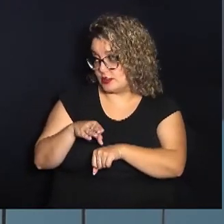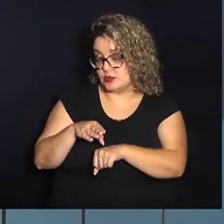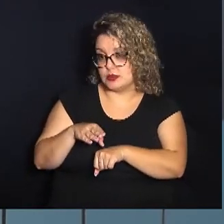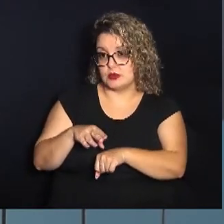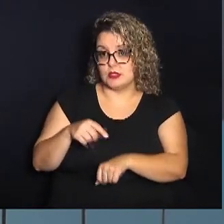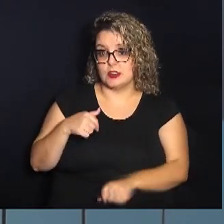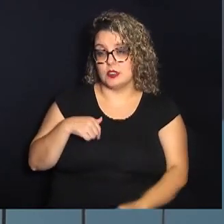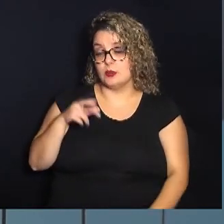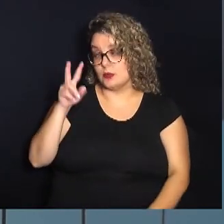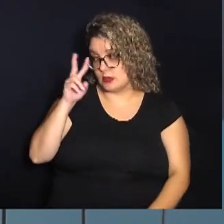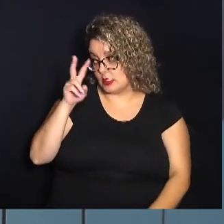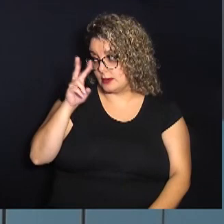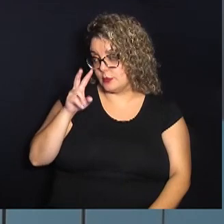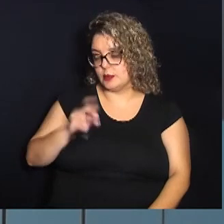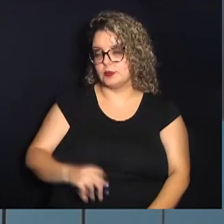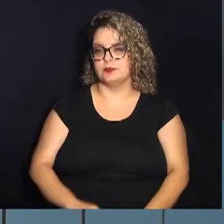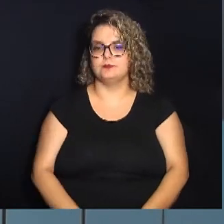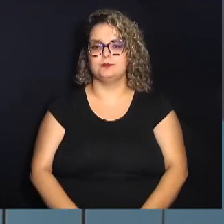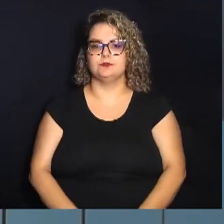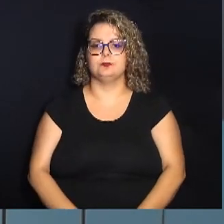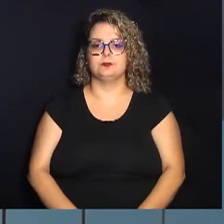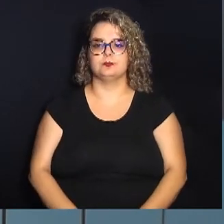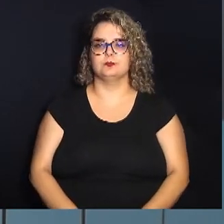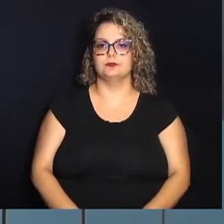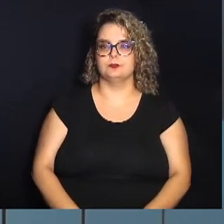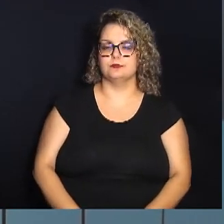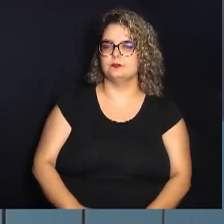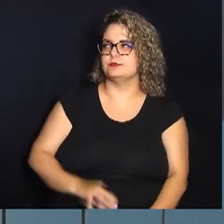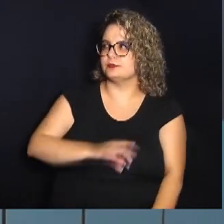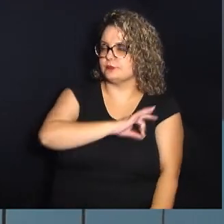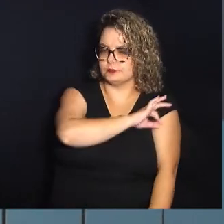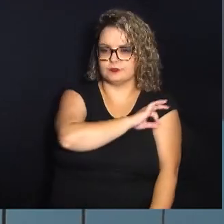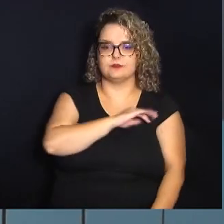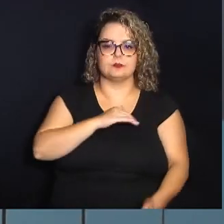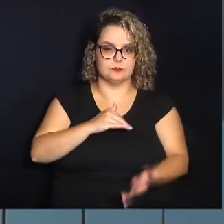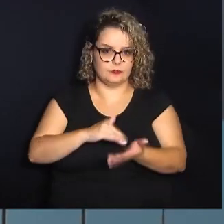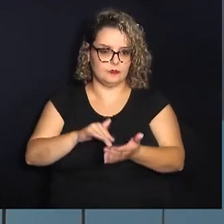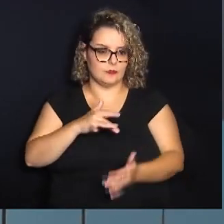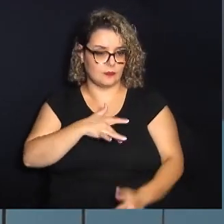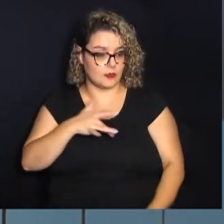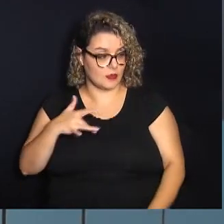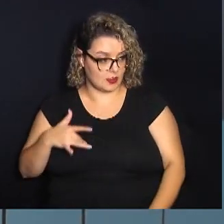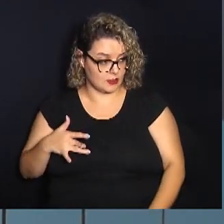lembro, que foi que a prefeitura, a Secretaria de Saúde,